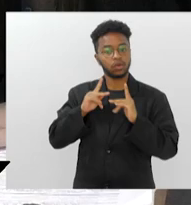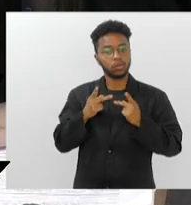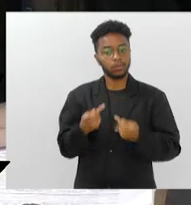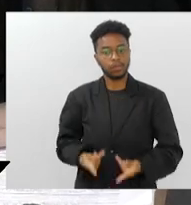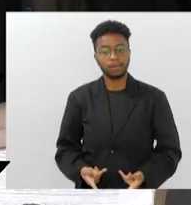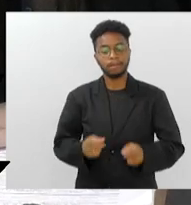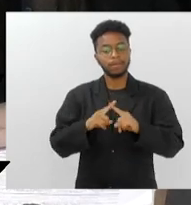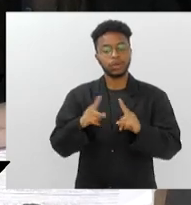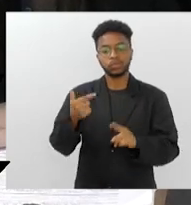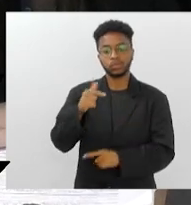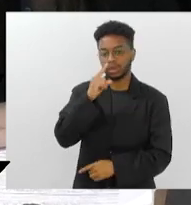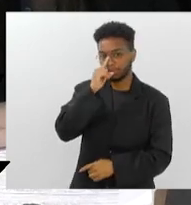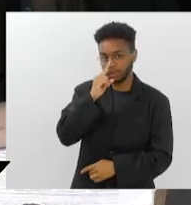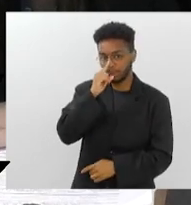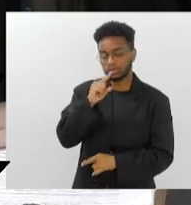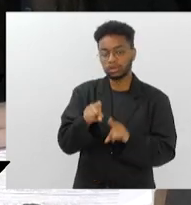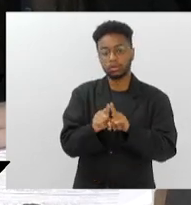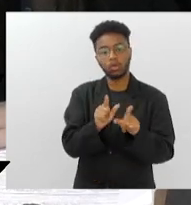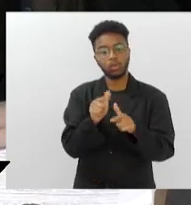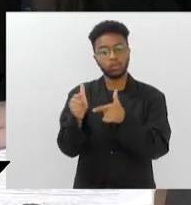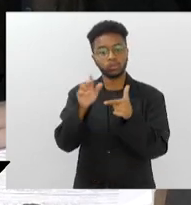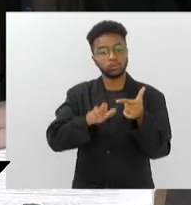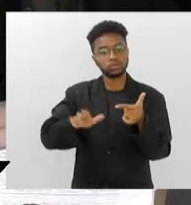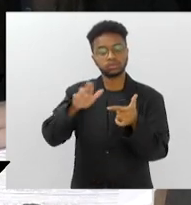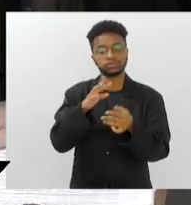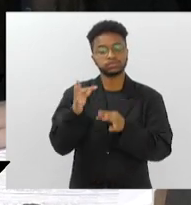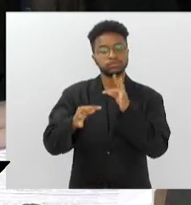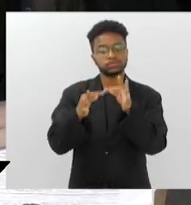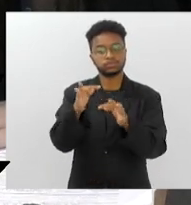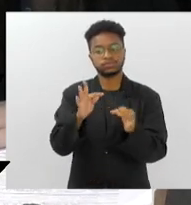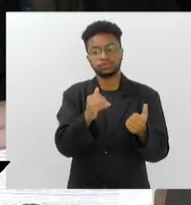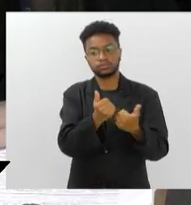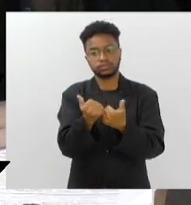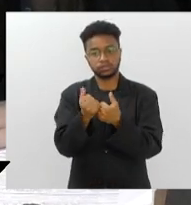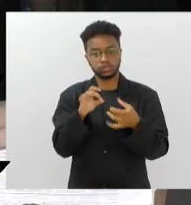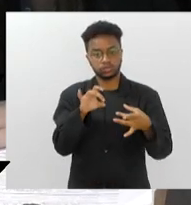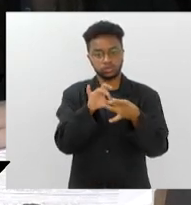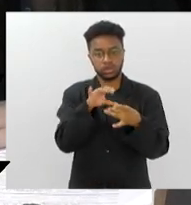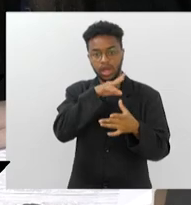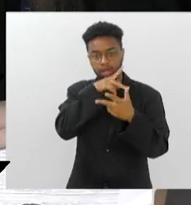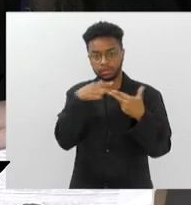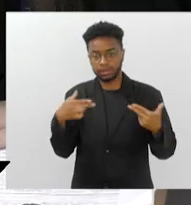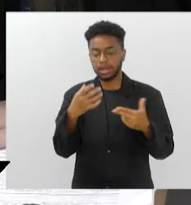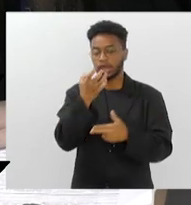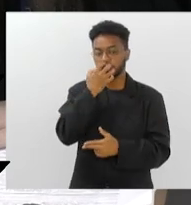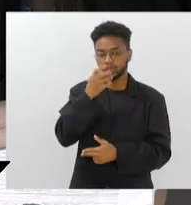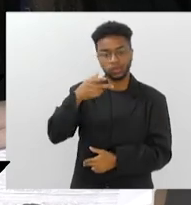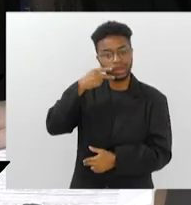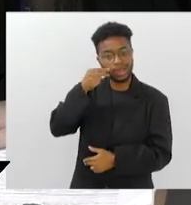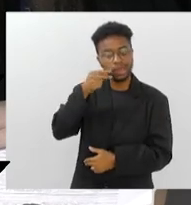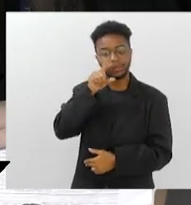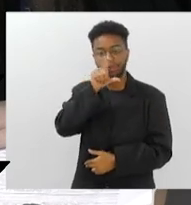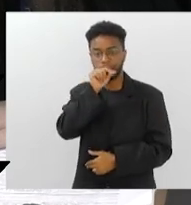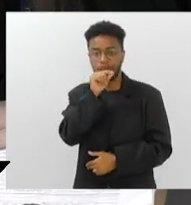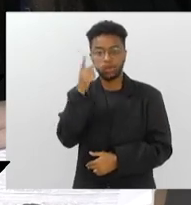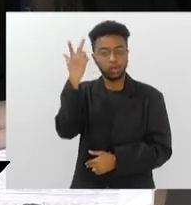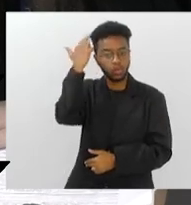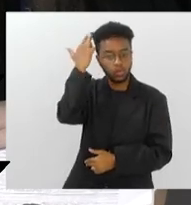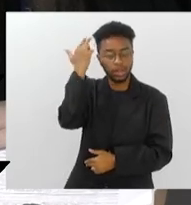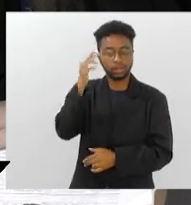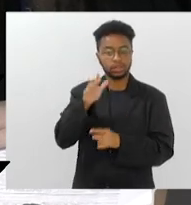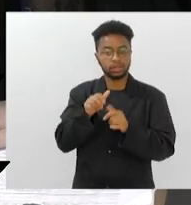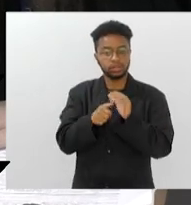perigo além daqueles utilizados na terapia assistida de animais Como Cães gatos pássaros coelhos chinchilas